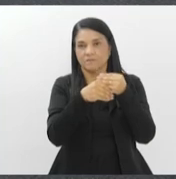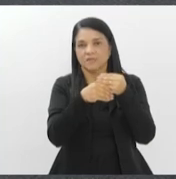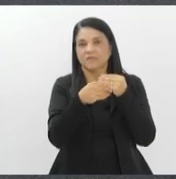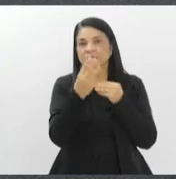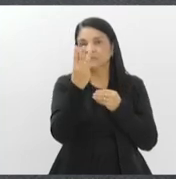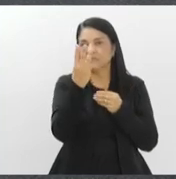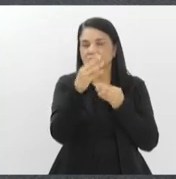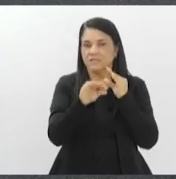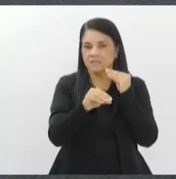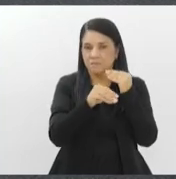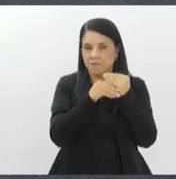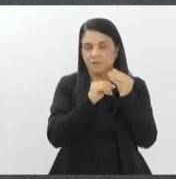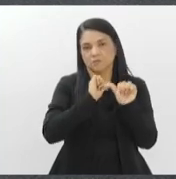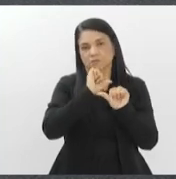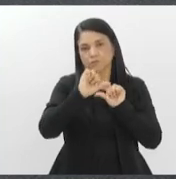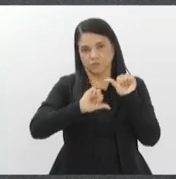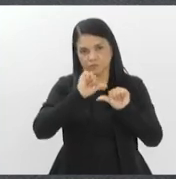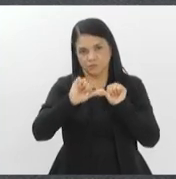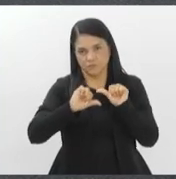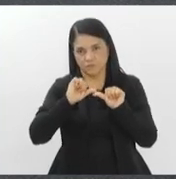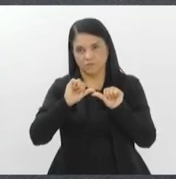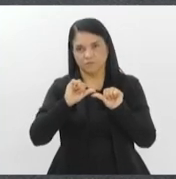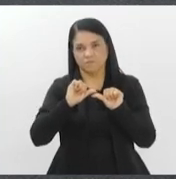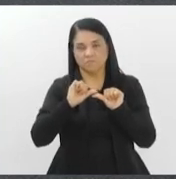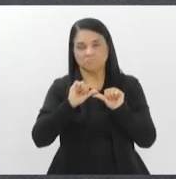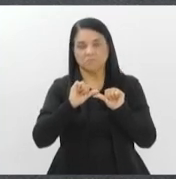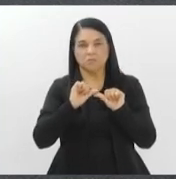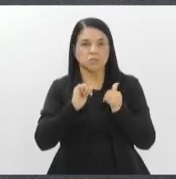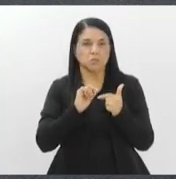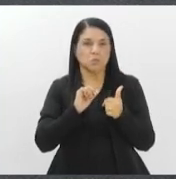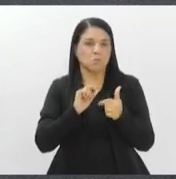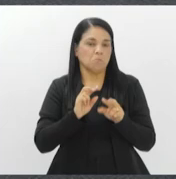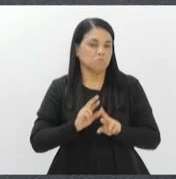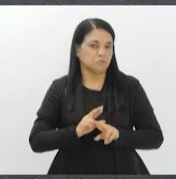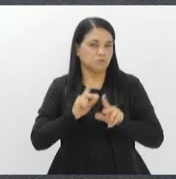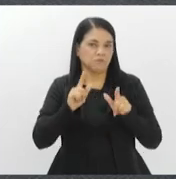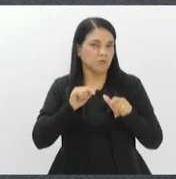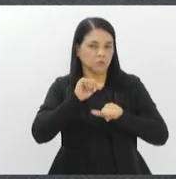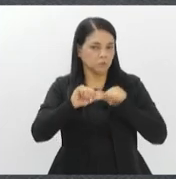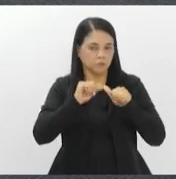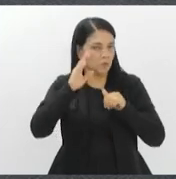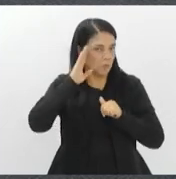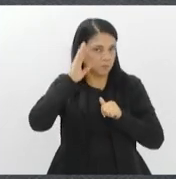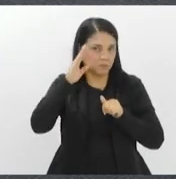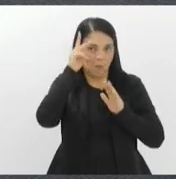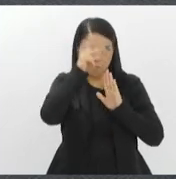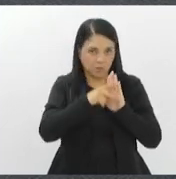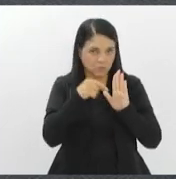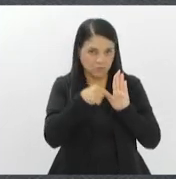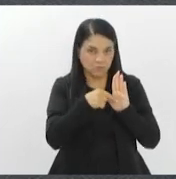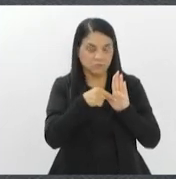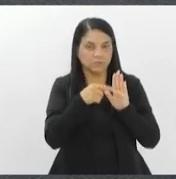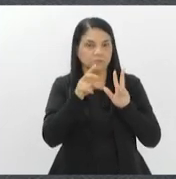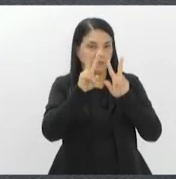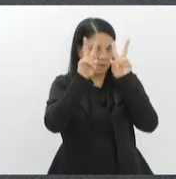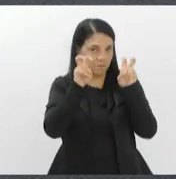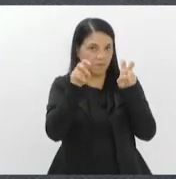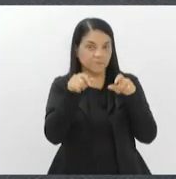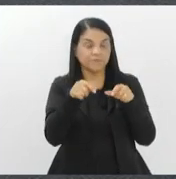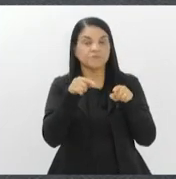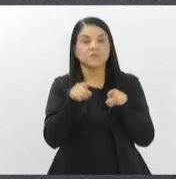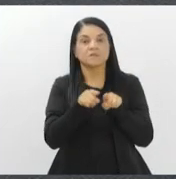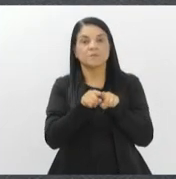3 emendas modificativas, mas que não alteram o essencial do projeto, e apenas